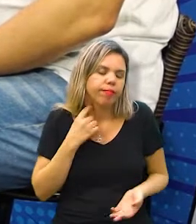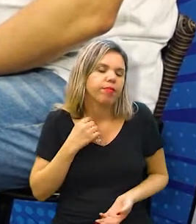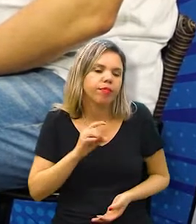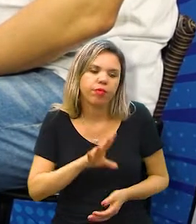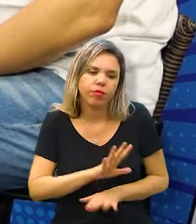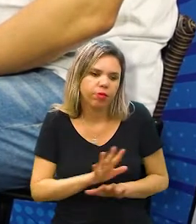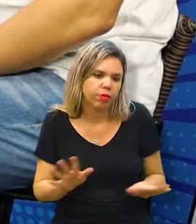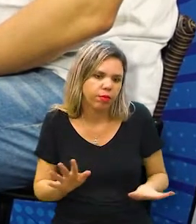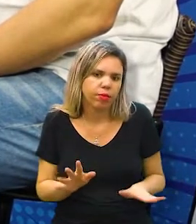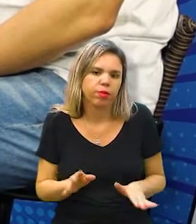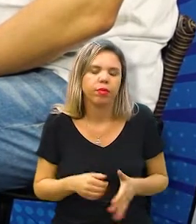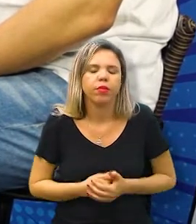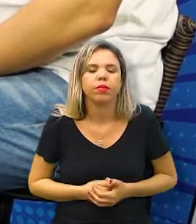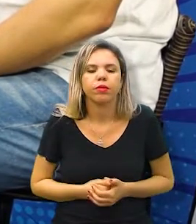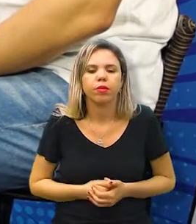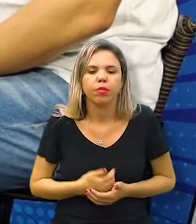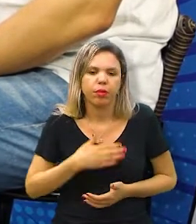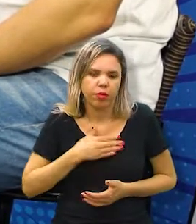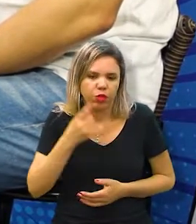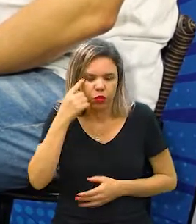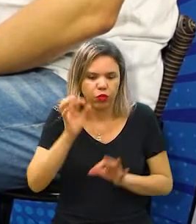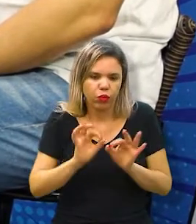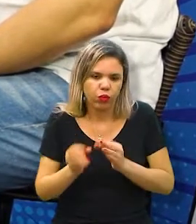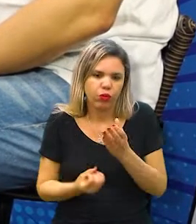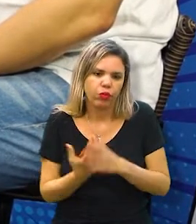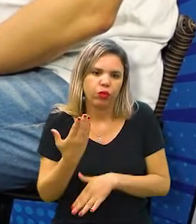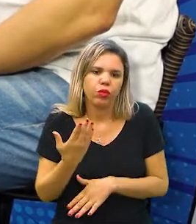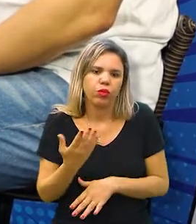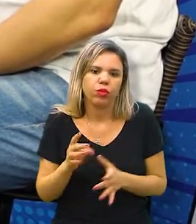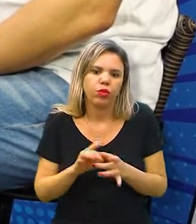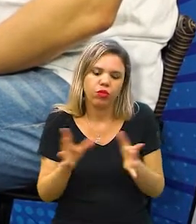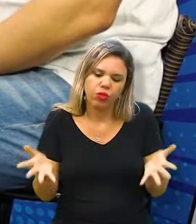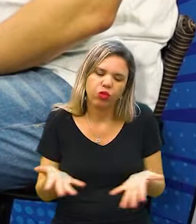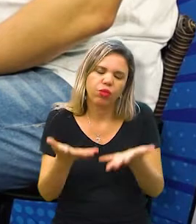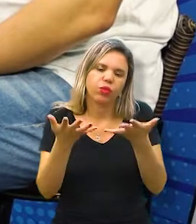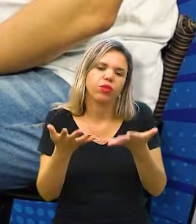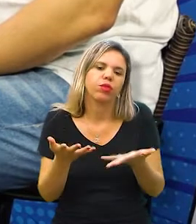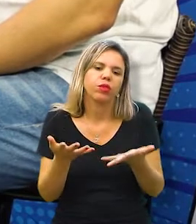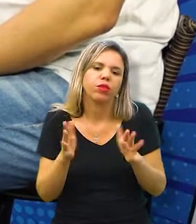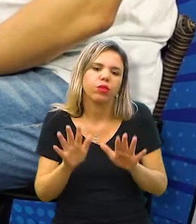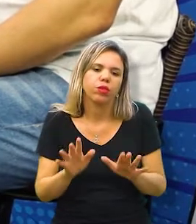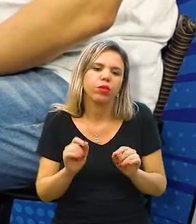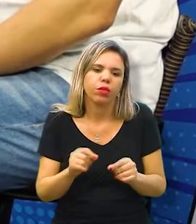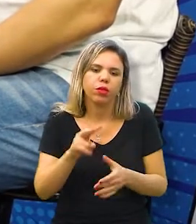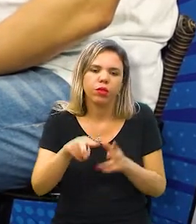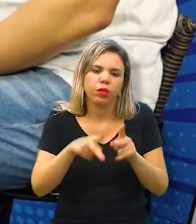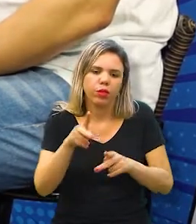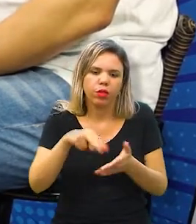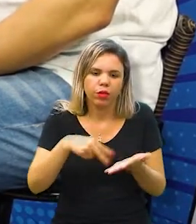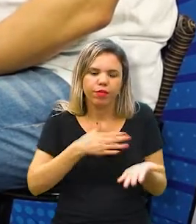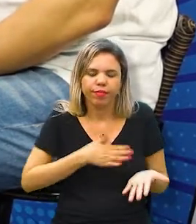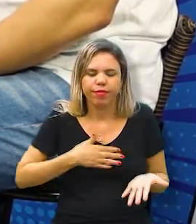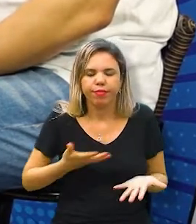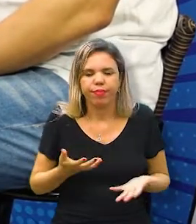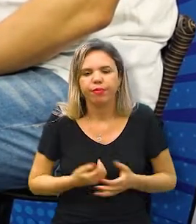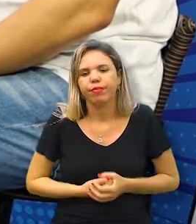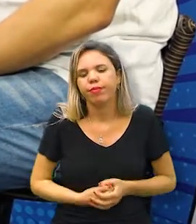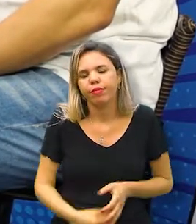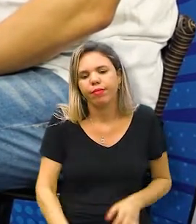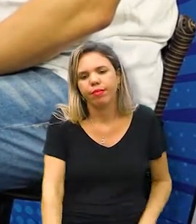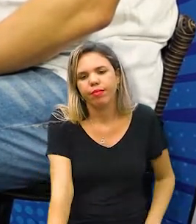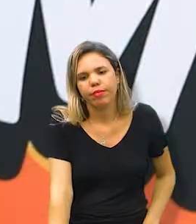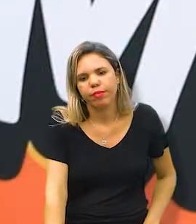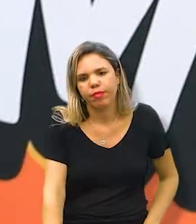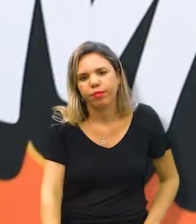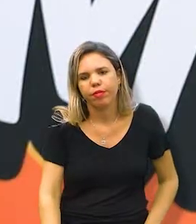trazer isso, não só, né, a minha criatividade, o deixar fluir, mas o que os leitores estão